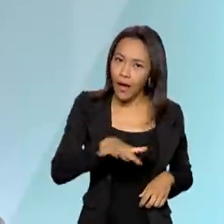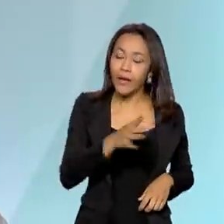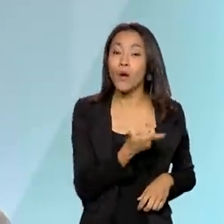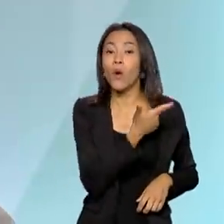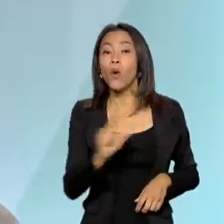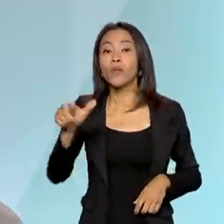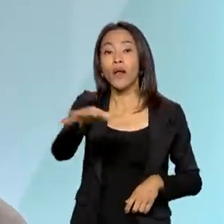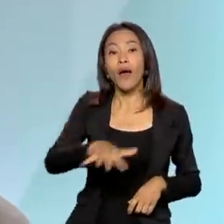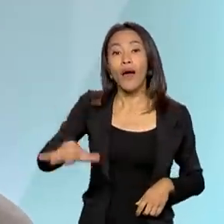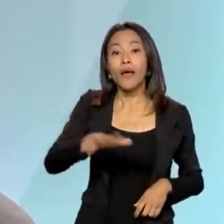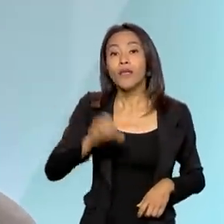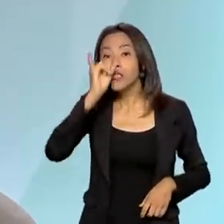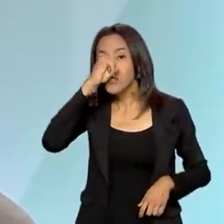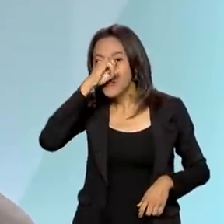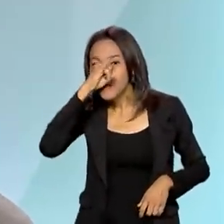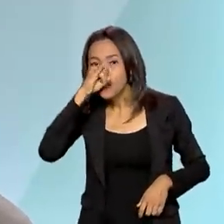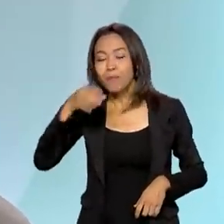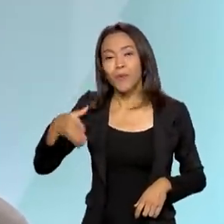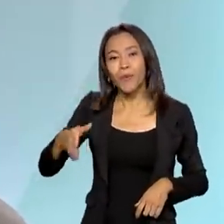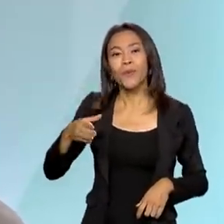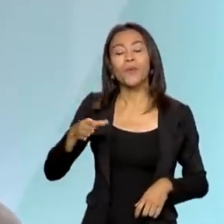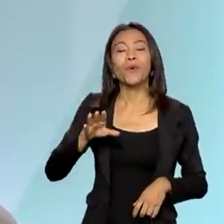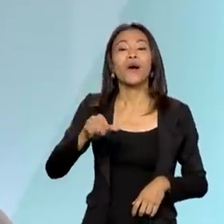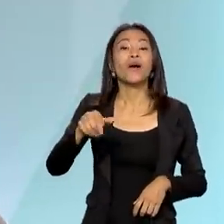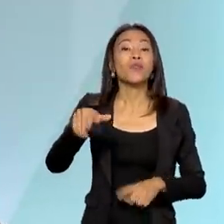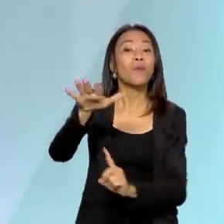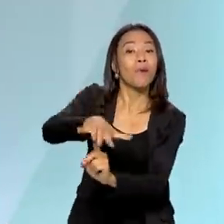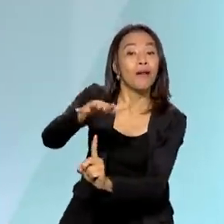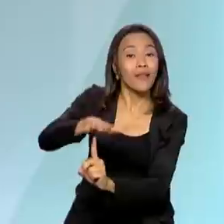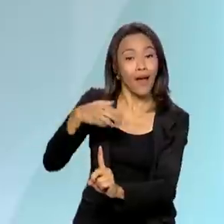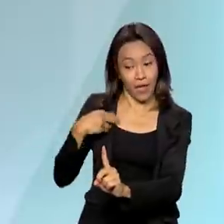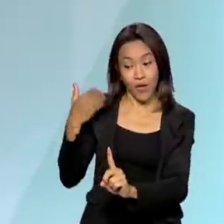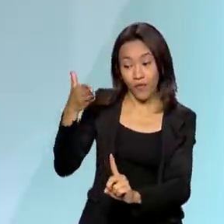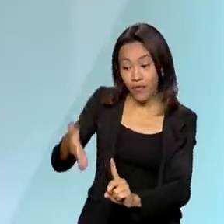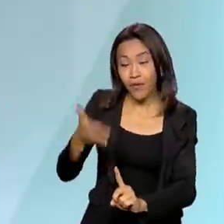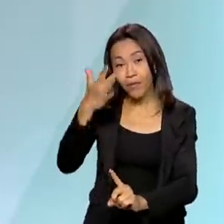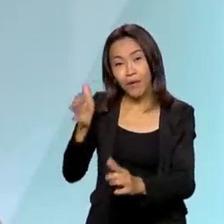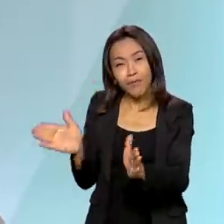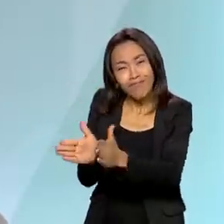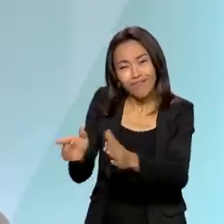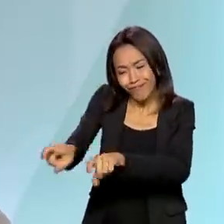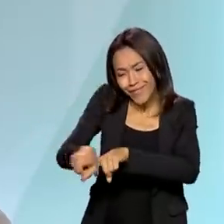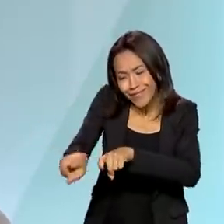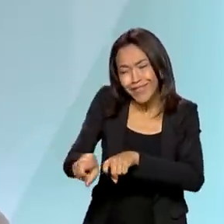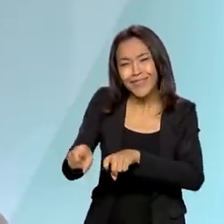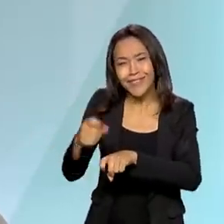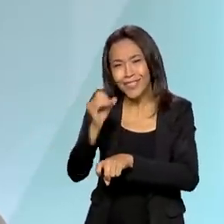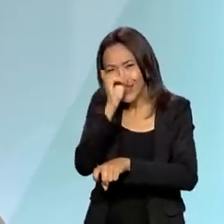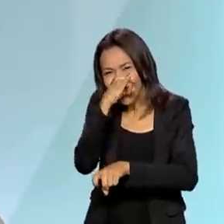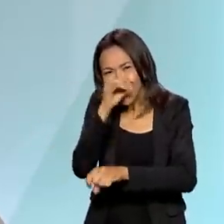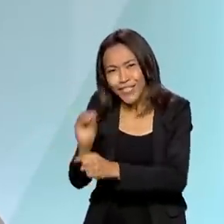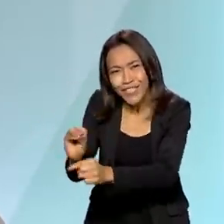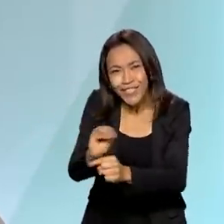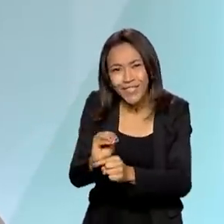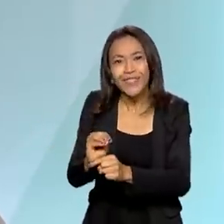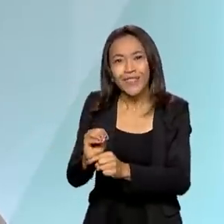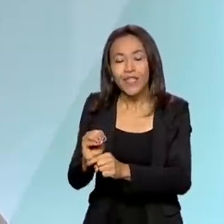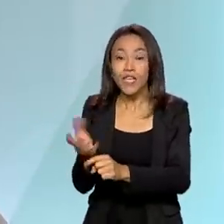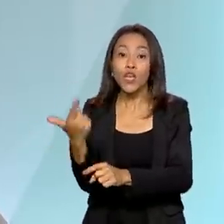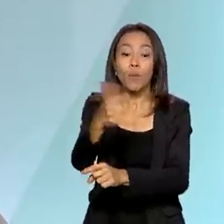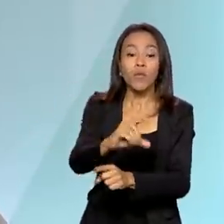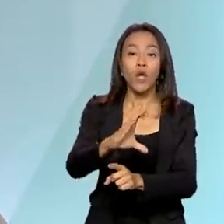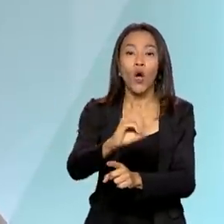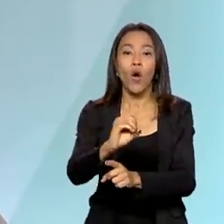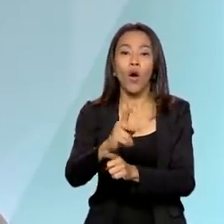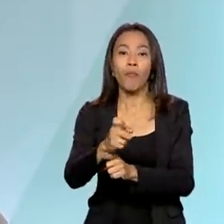importante foi a suinocultura, no oeste do Paraná. Eu fui ver um pequeno produtor de suinocultura e uma grande cooperativa.